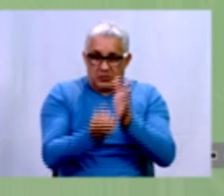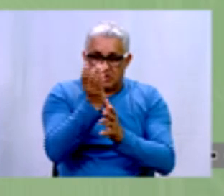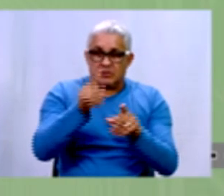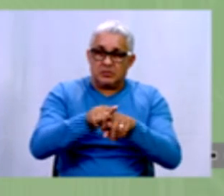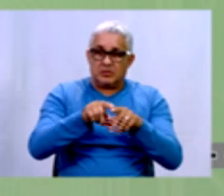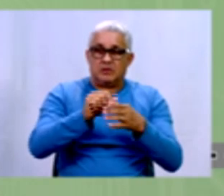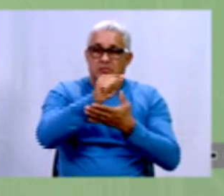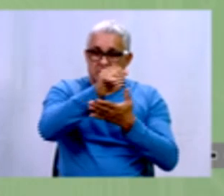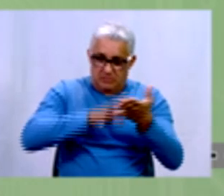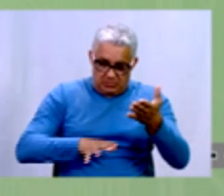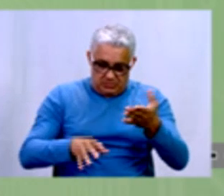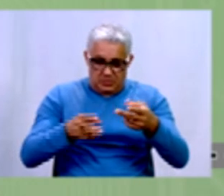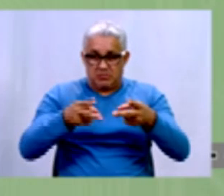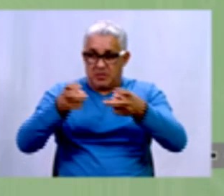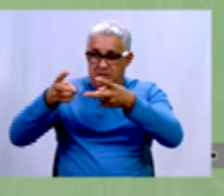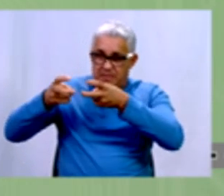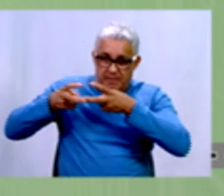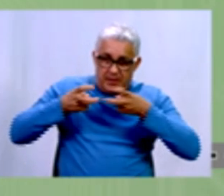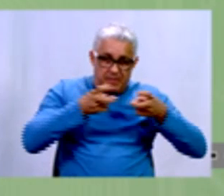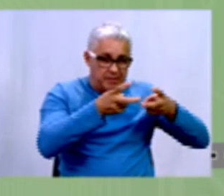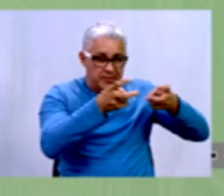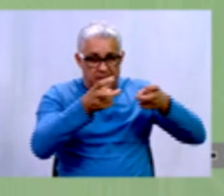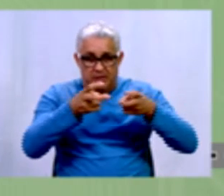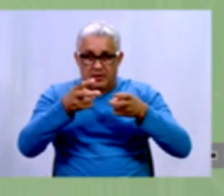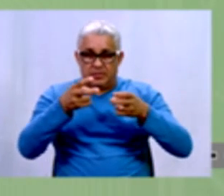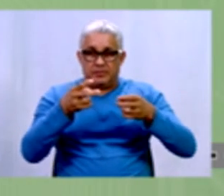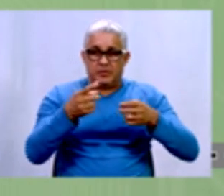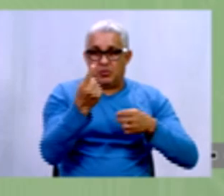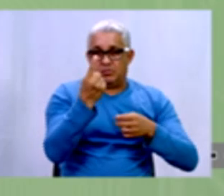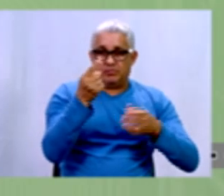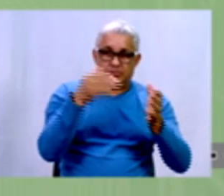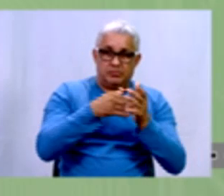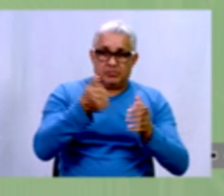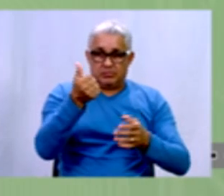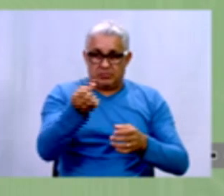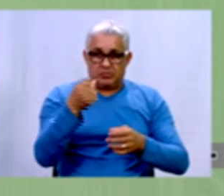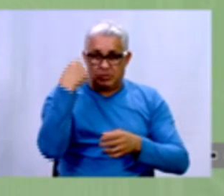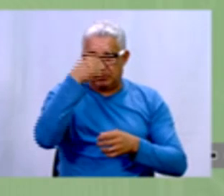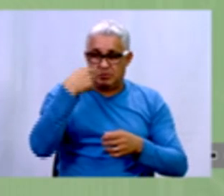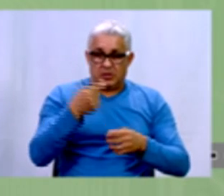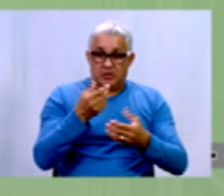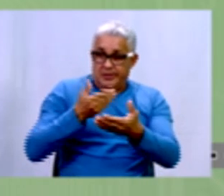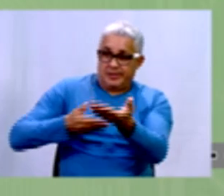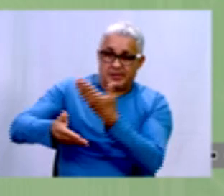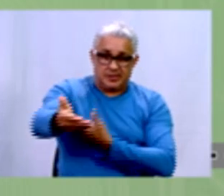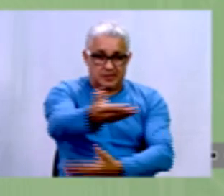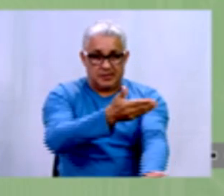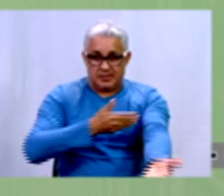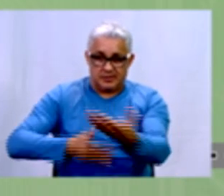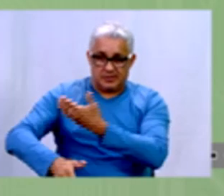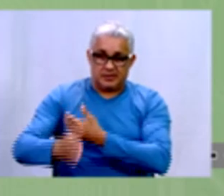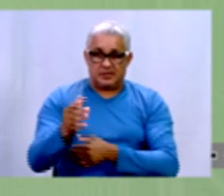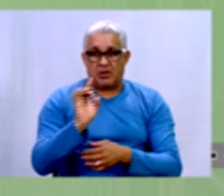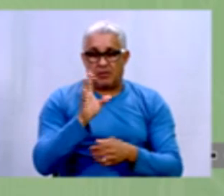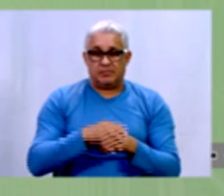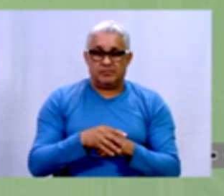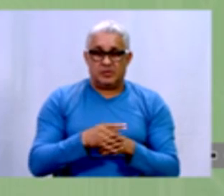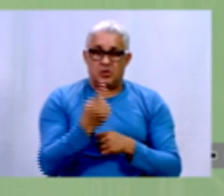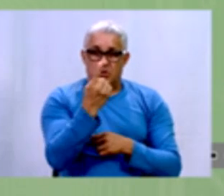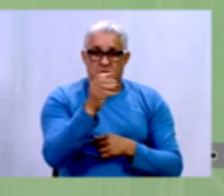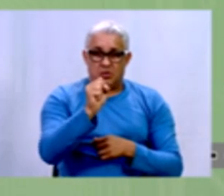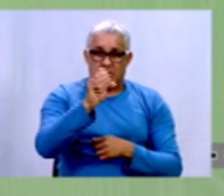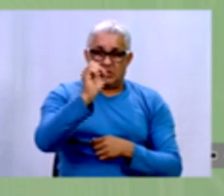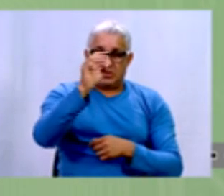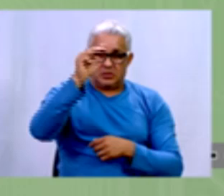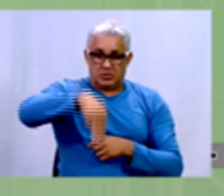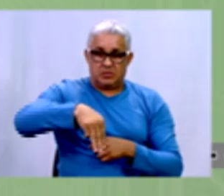tarefas identificadas e estimadas de 1 a 16 horas, de forma colaborativa, não apenas feito pelo Scrum Master.